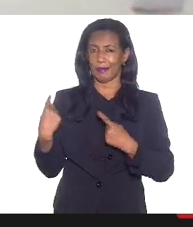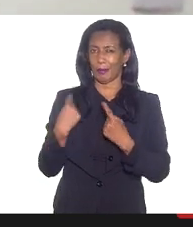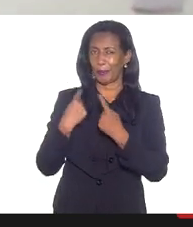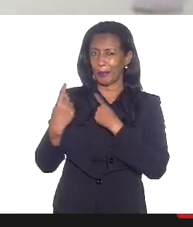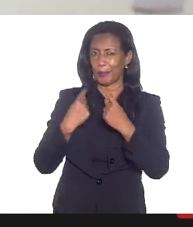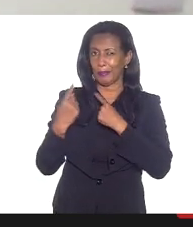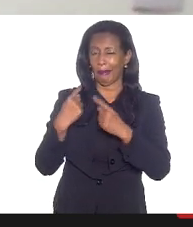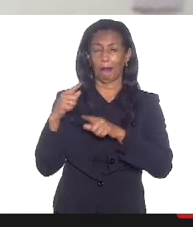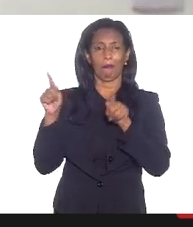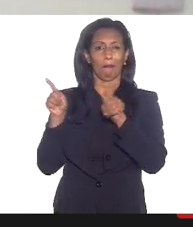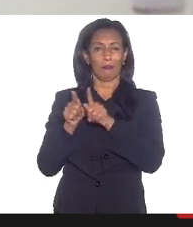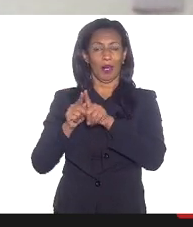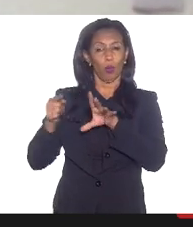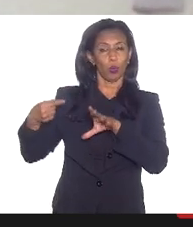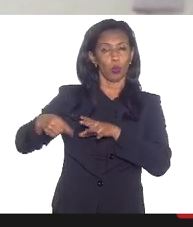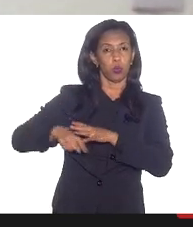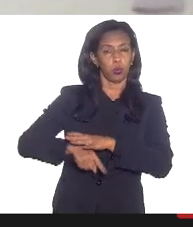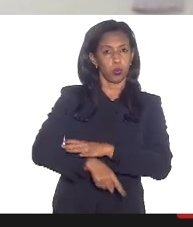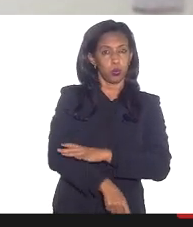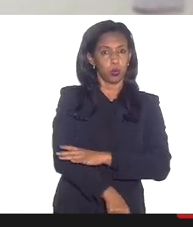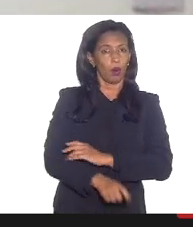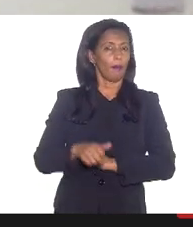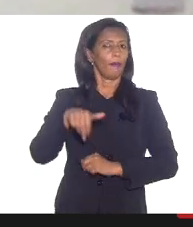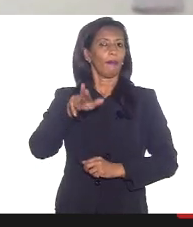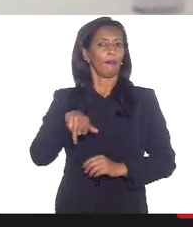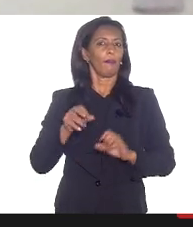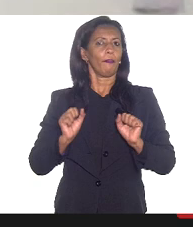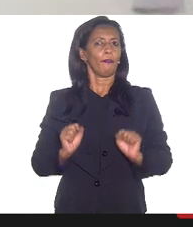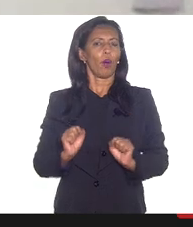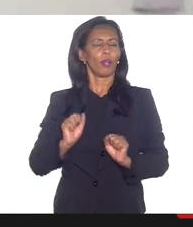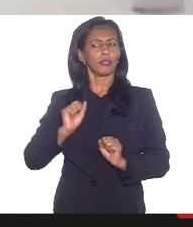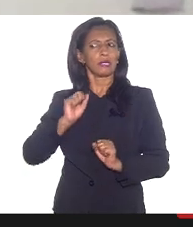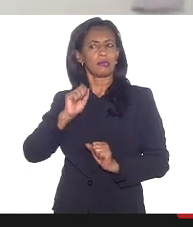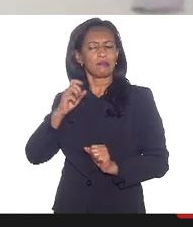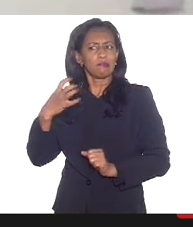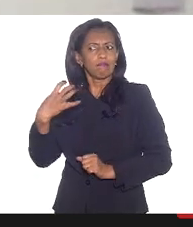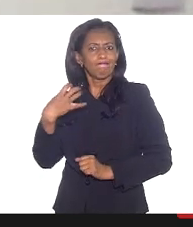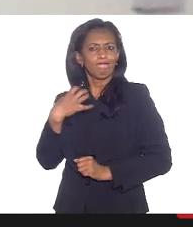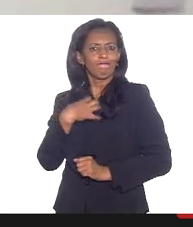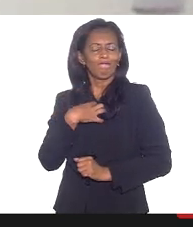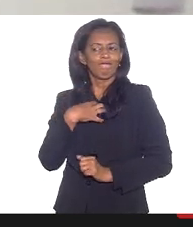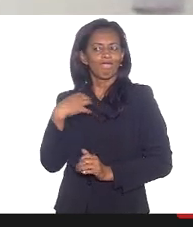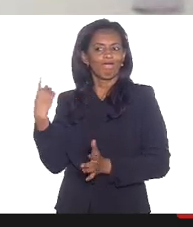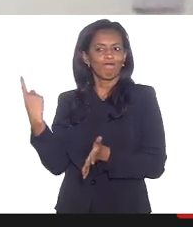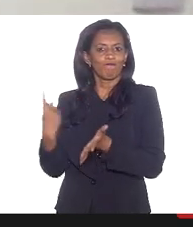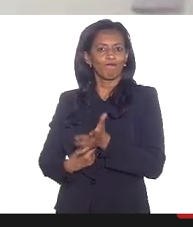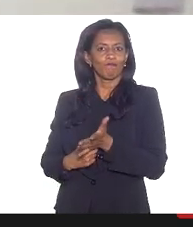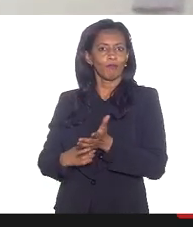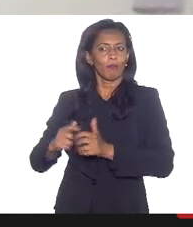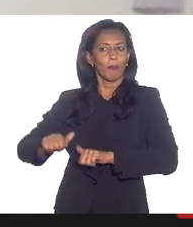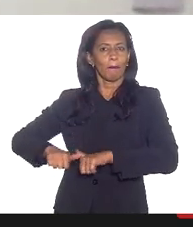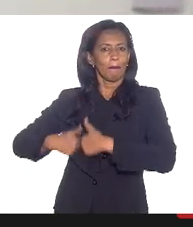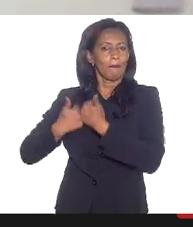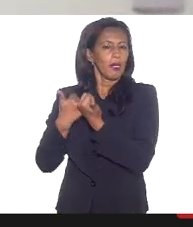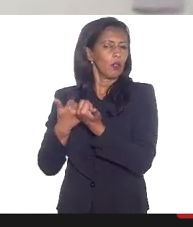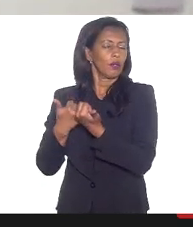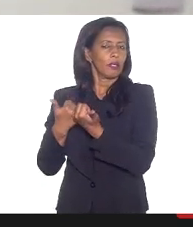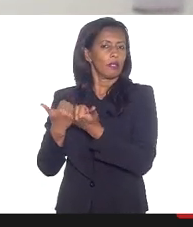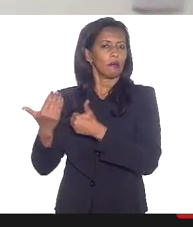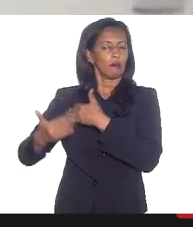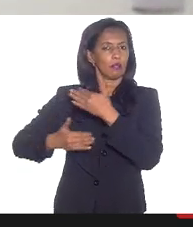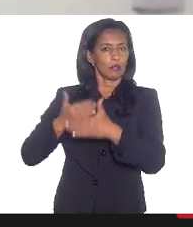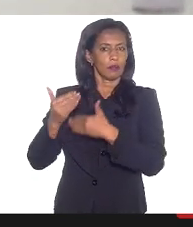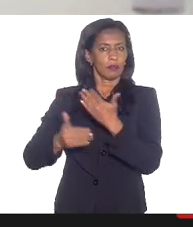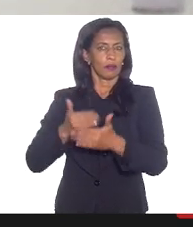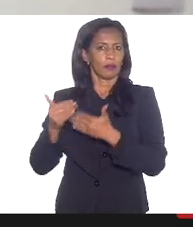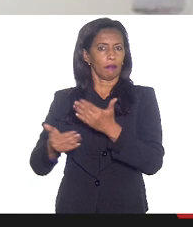debatida e aprofundada para que possa, de fato, significar uma melhoria, né, no